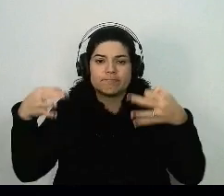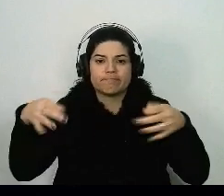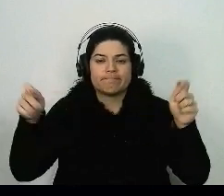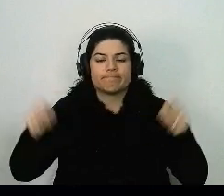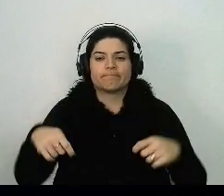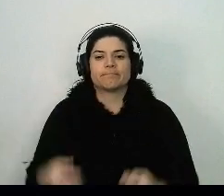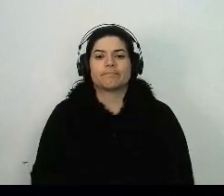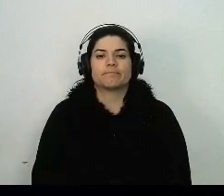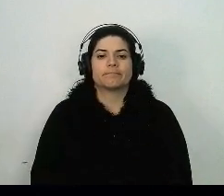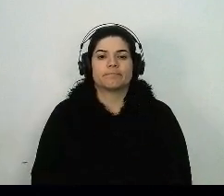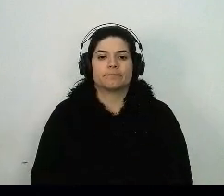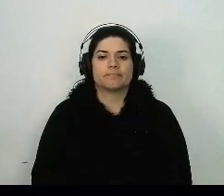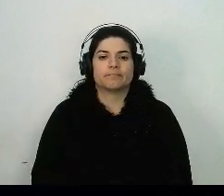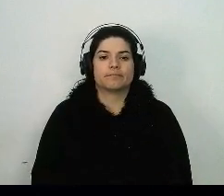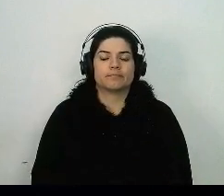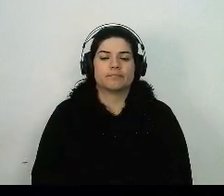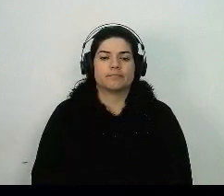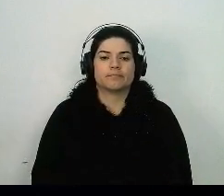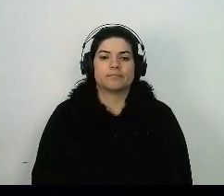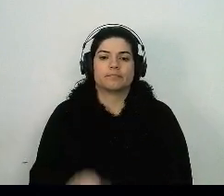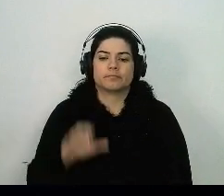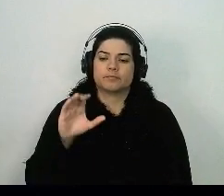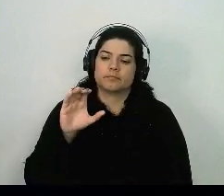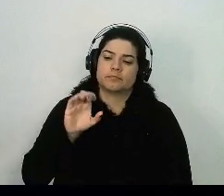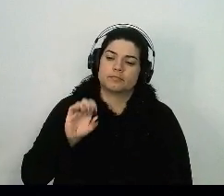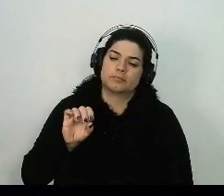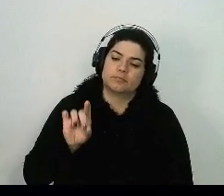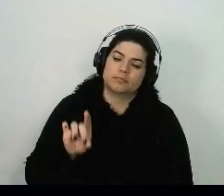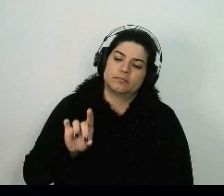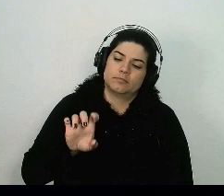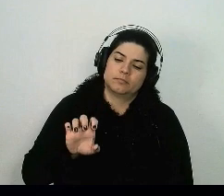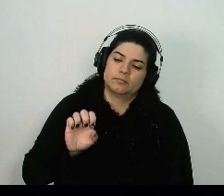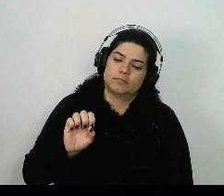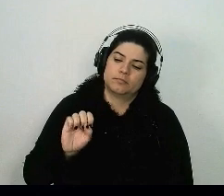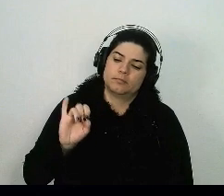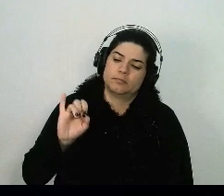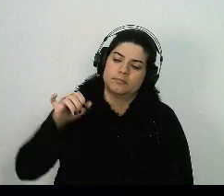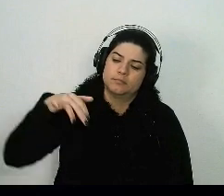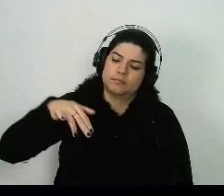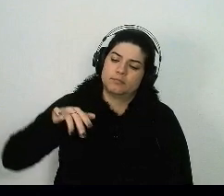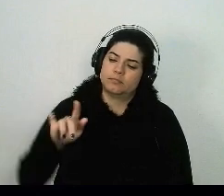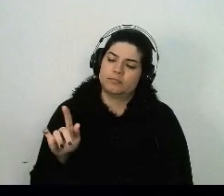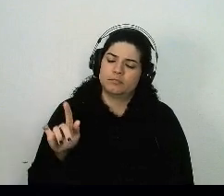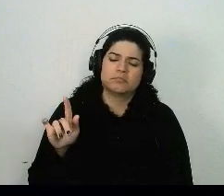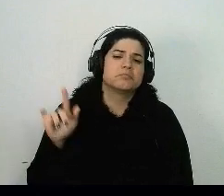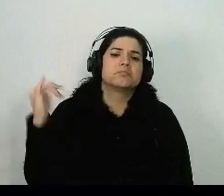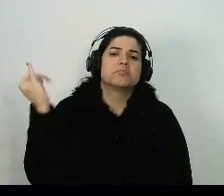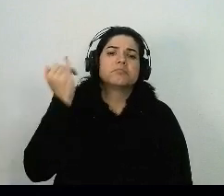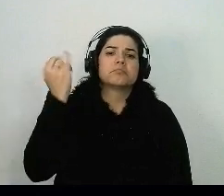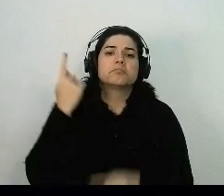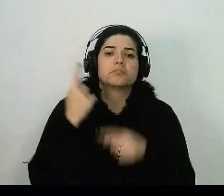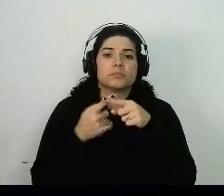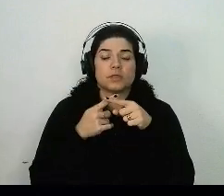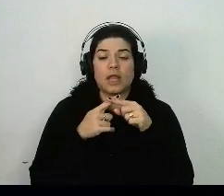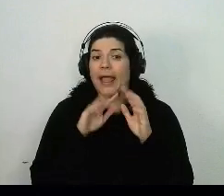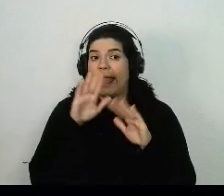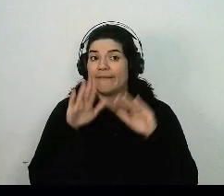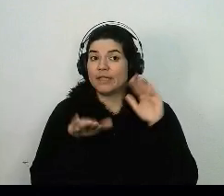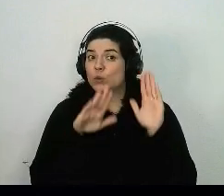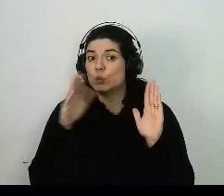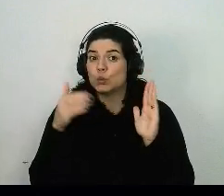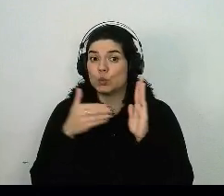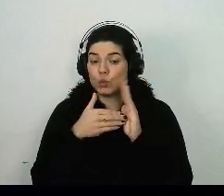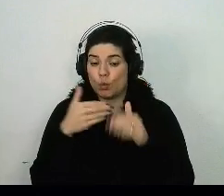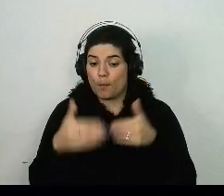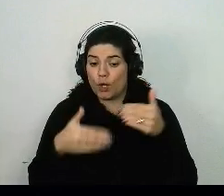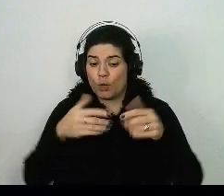o co-design. Por que o co-design é importante? Muitas vezes eu não domino todo o processo de um produto.